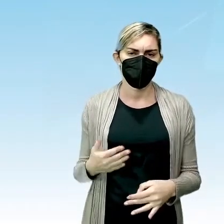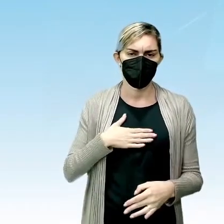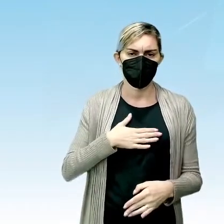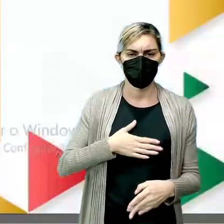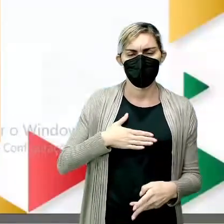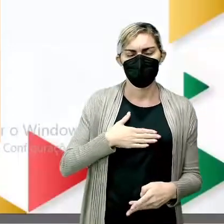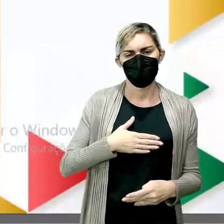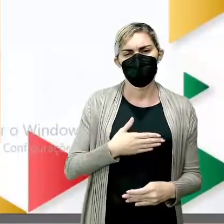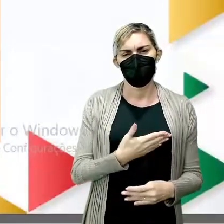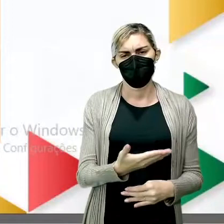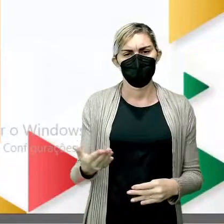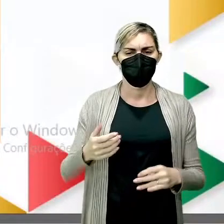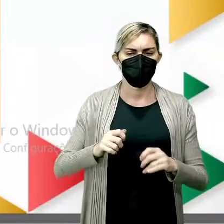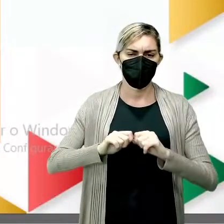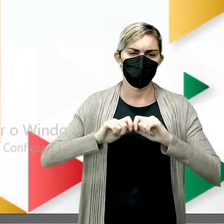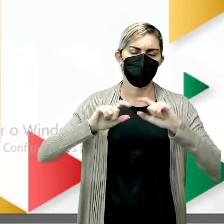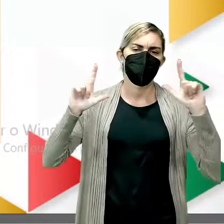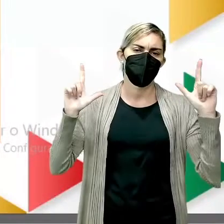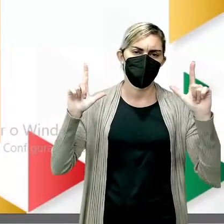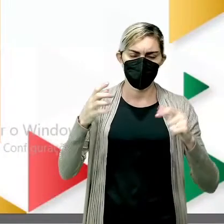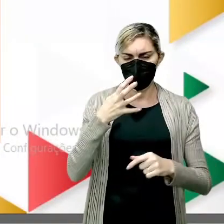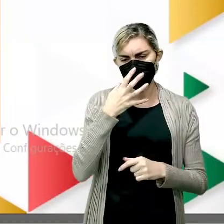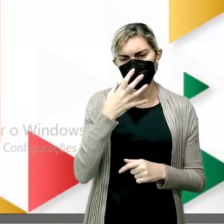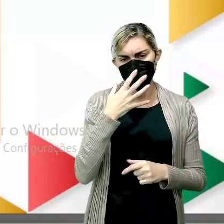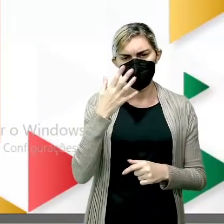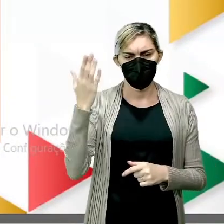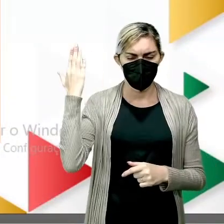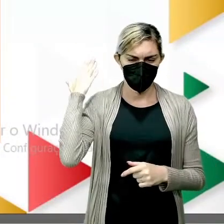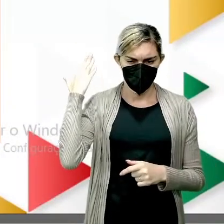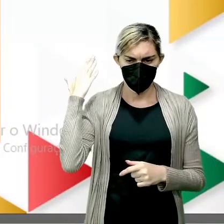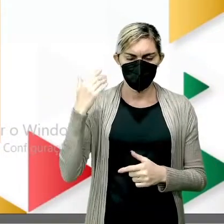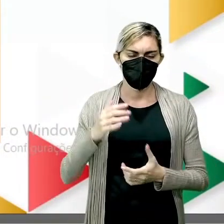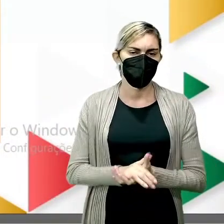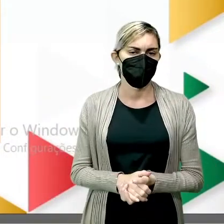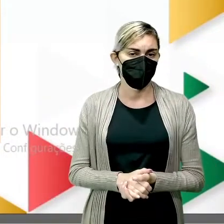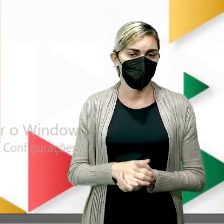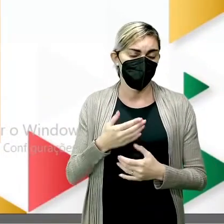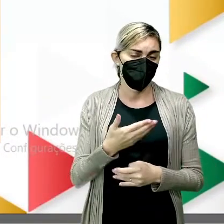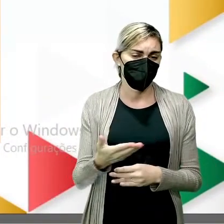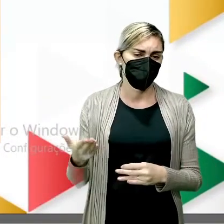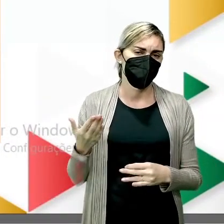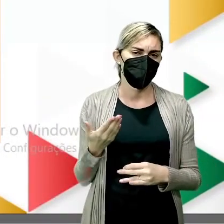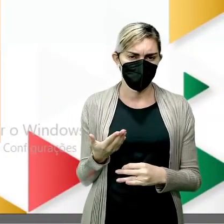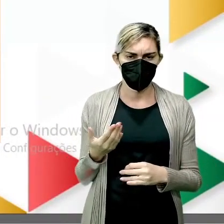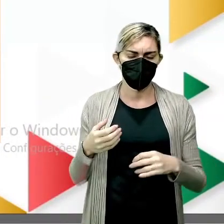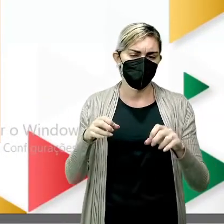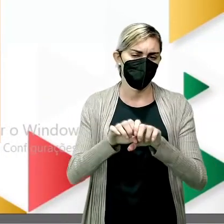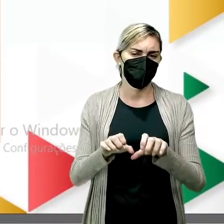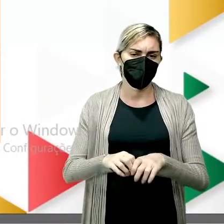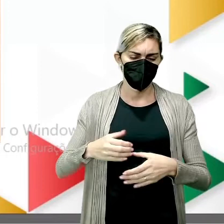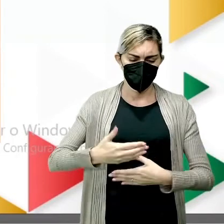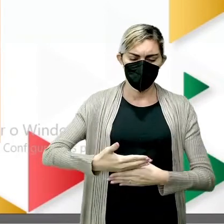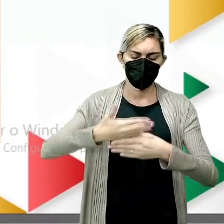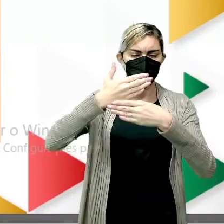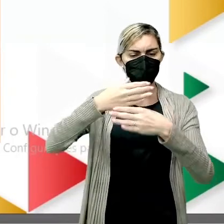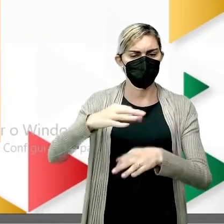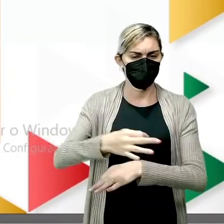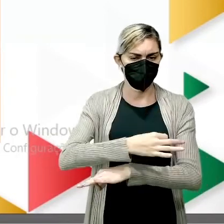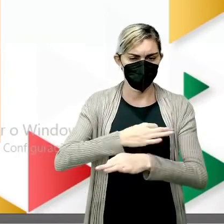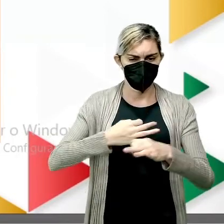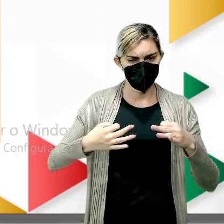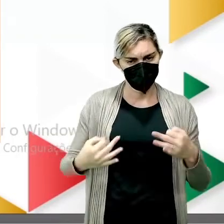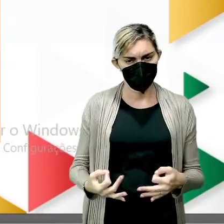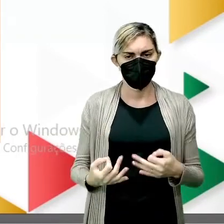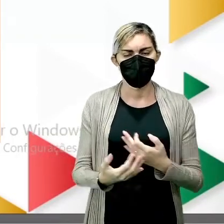aí para a telinha, que vocês observassem essa tabela. Quando se fala de estrutura, a parede celular. A parede celular,